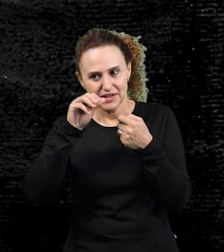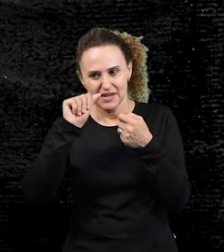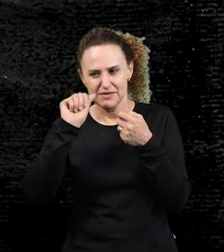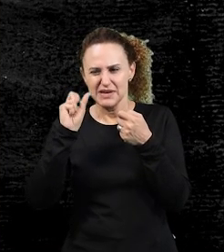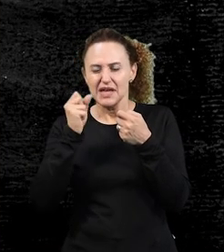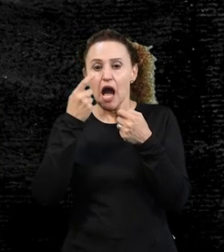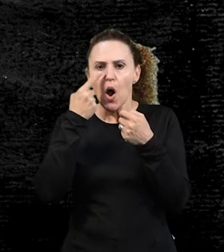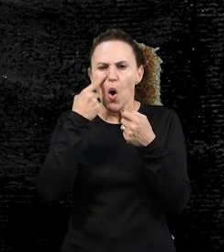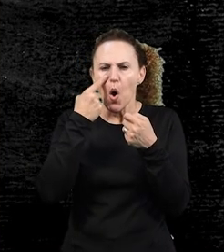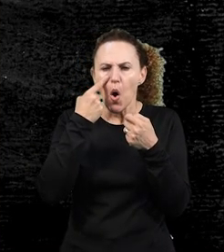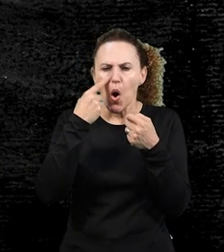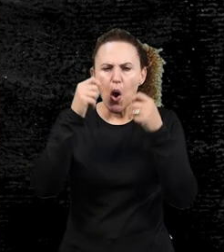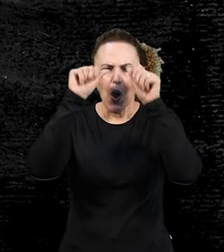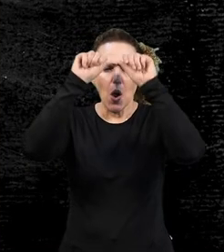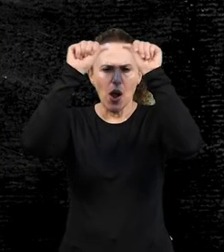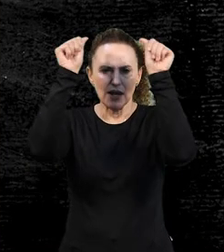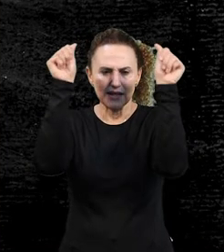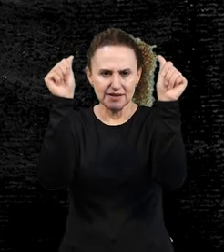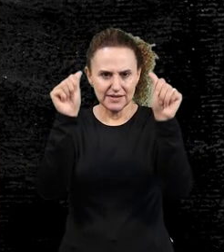tabela só pra vocês